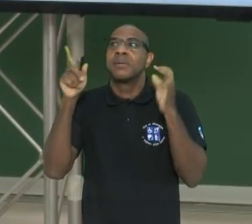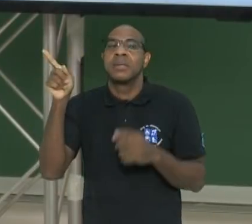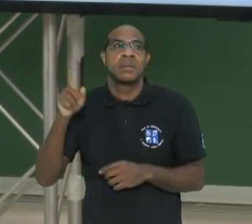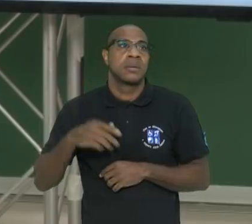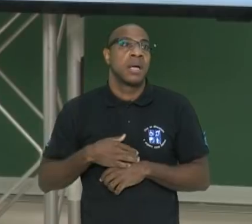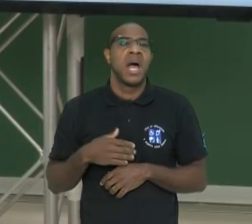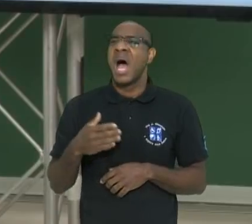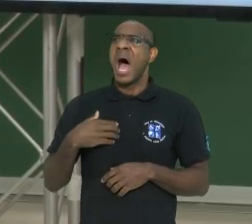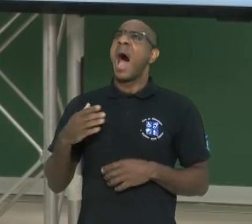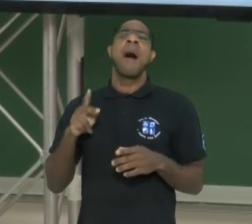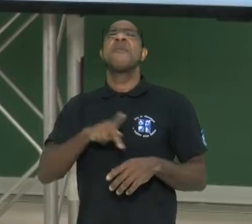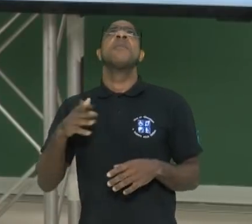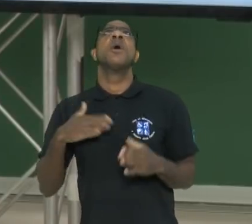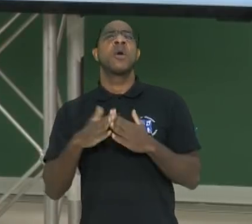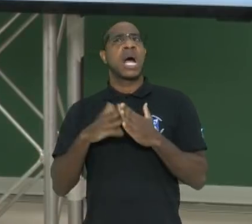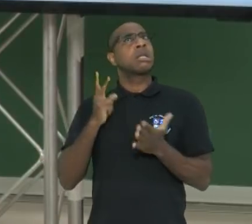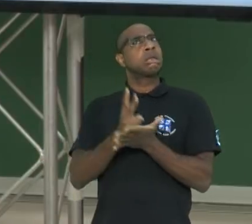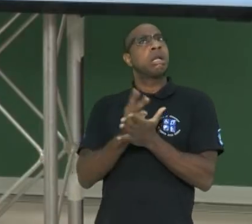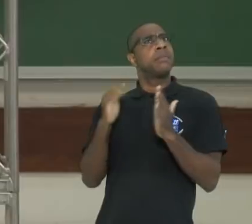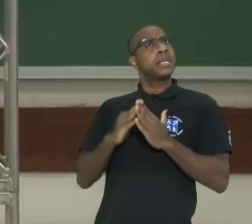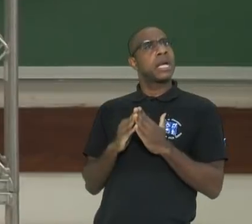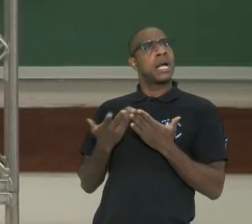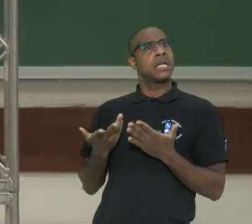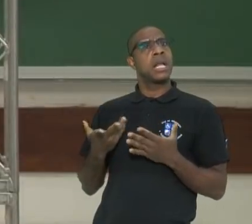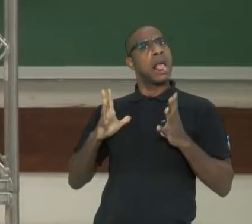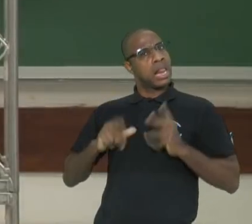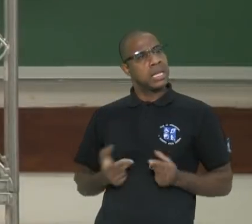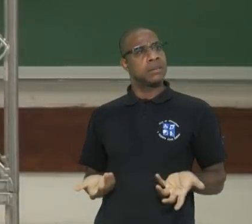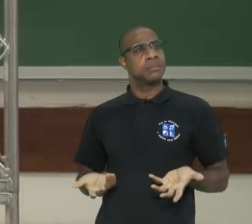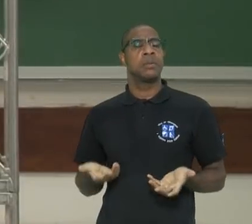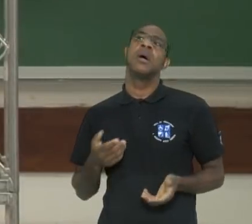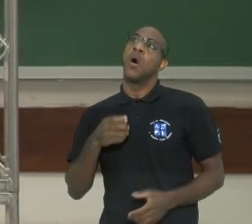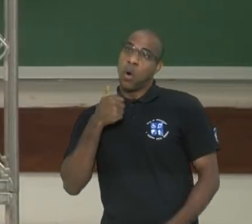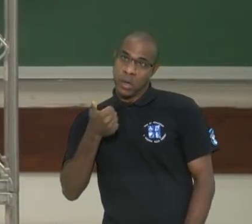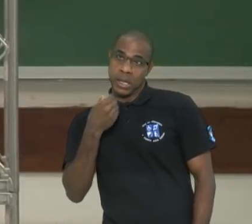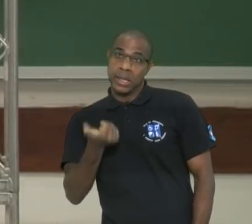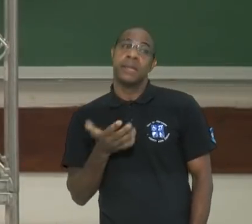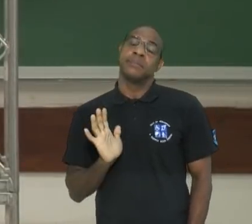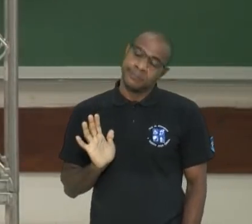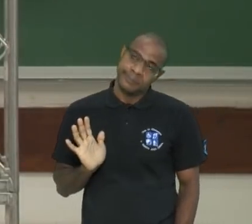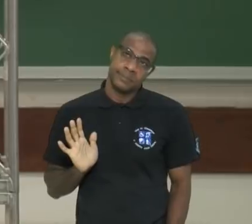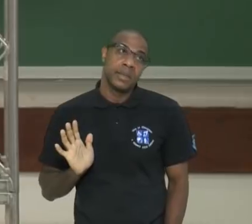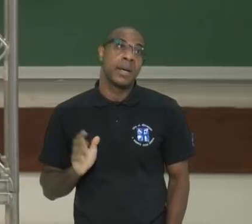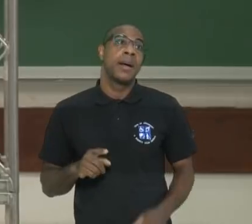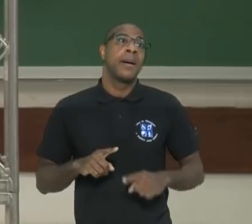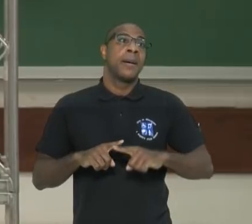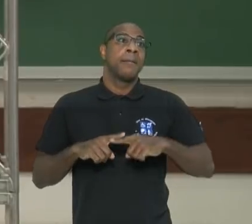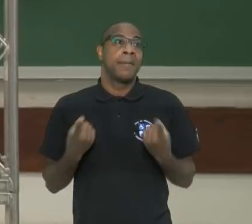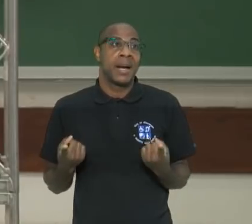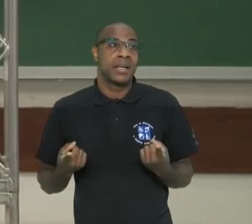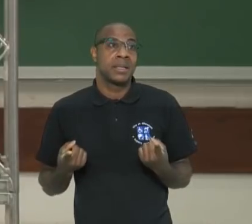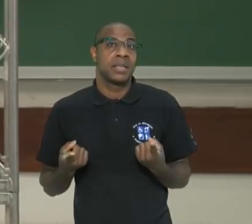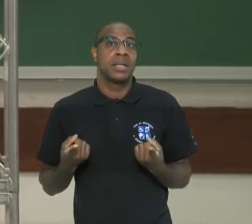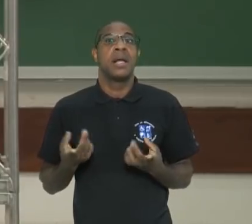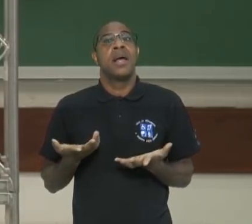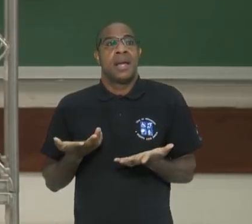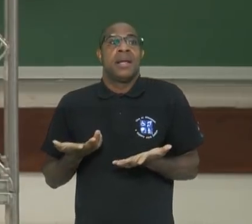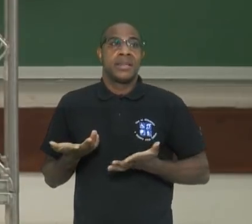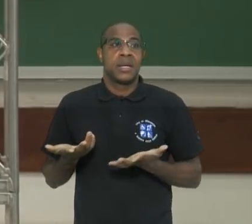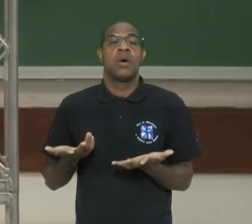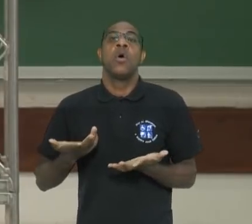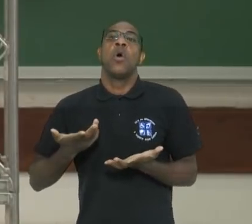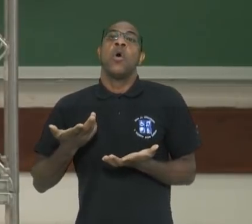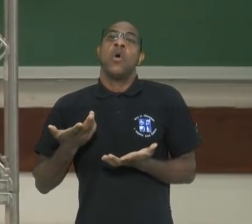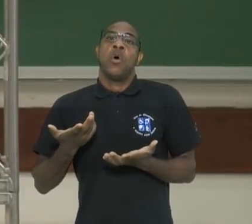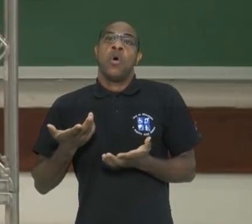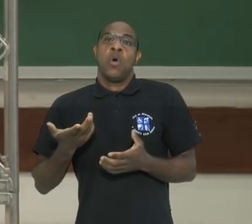casa. Bacana, que bom. Mas a gente sabe que muito gato sai de casa. E o gato, por natureza, pessoal, ele é um caçador. Ele